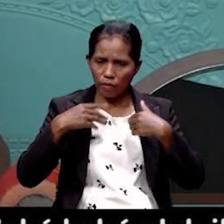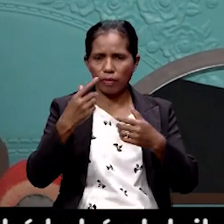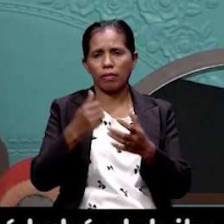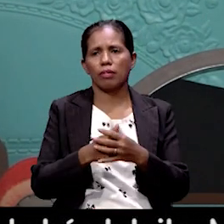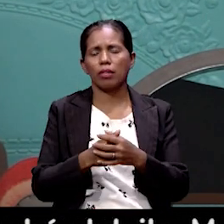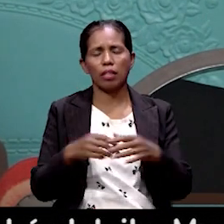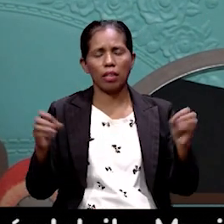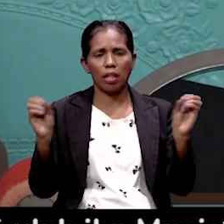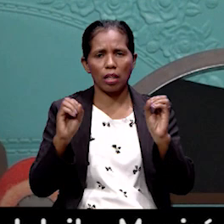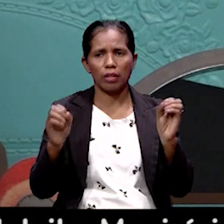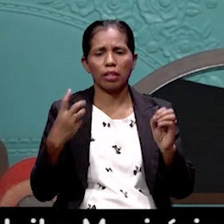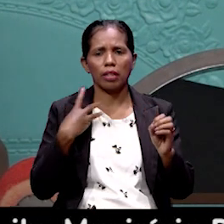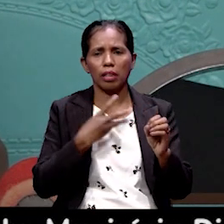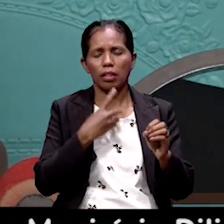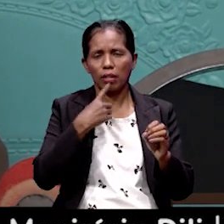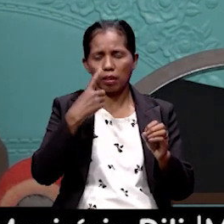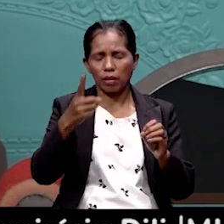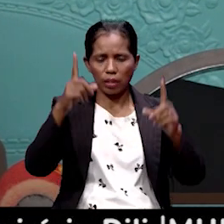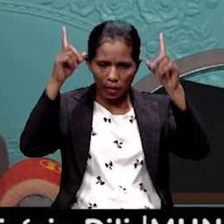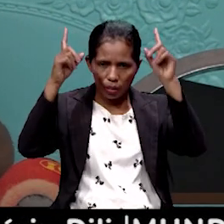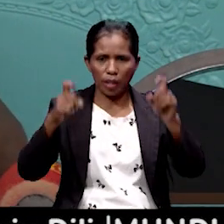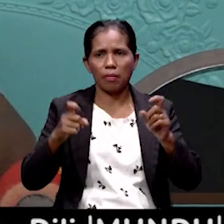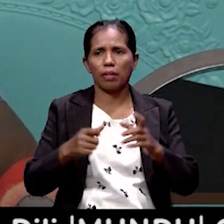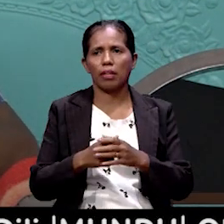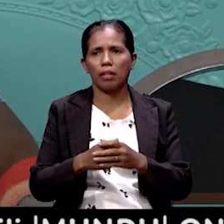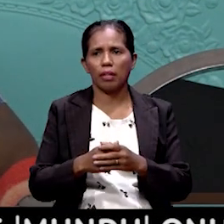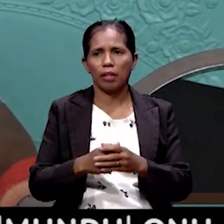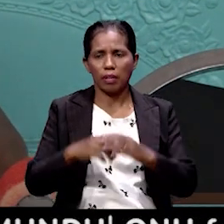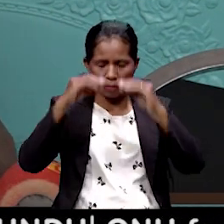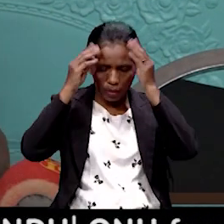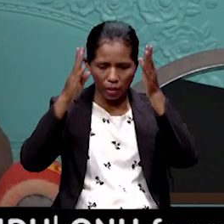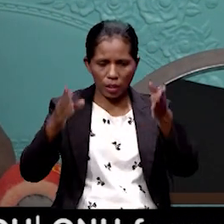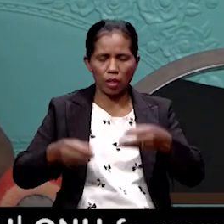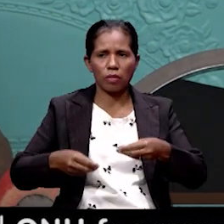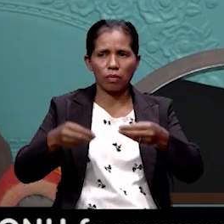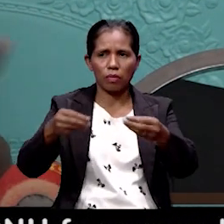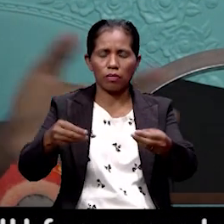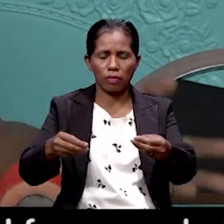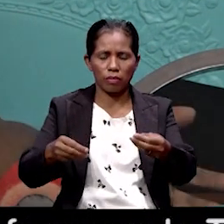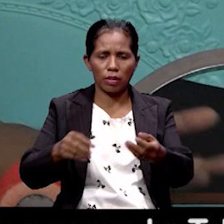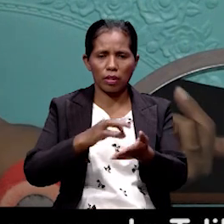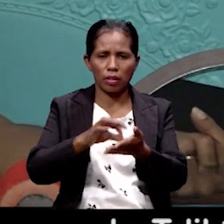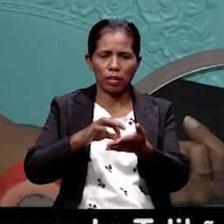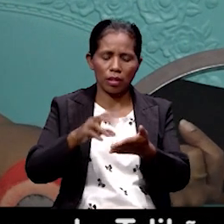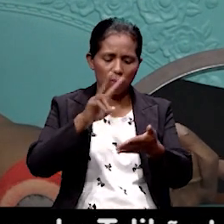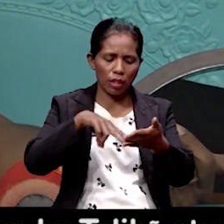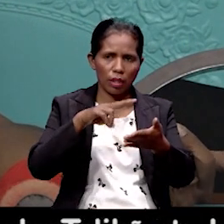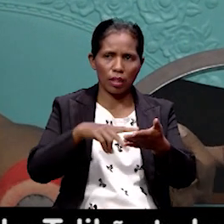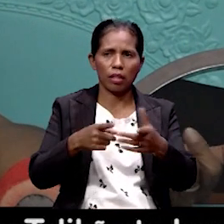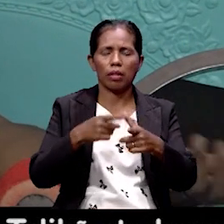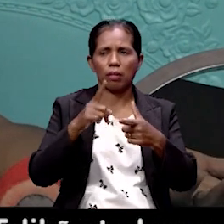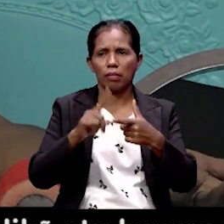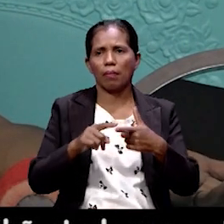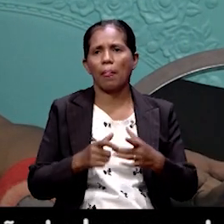Lá, quando o exame é mais que o mestre foi apontamento para o exame.